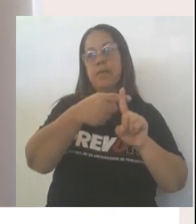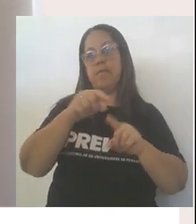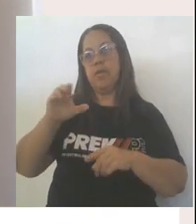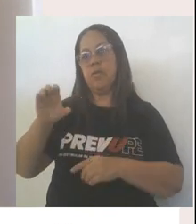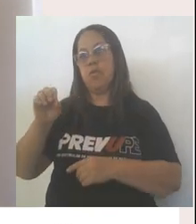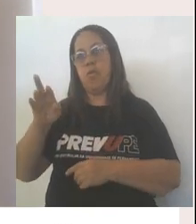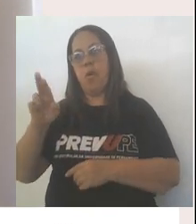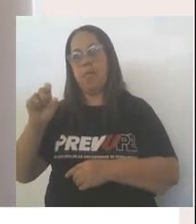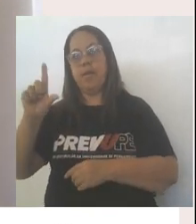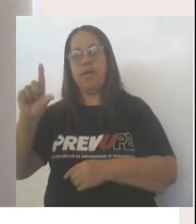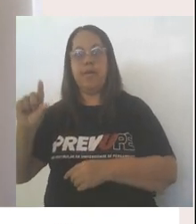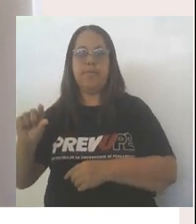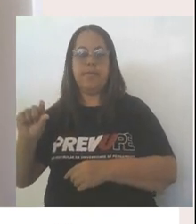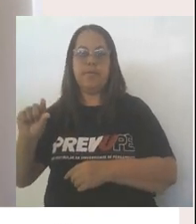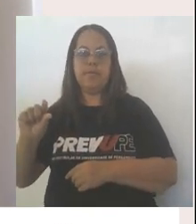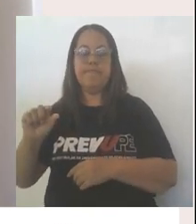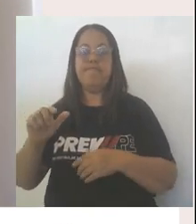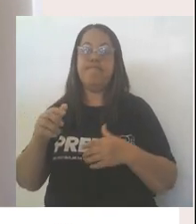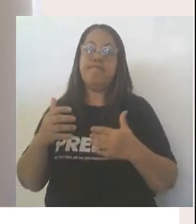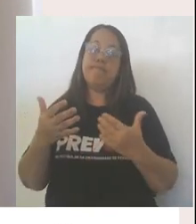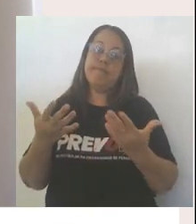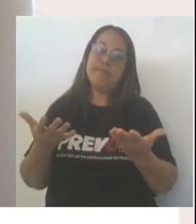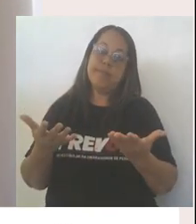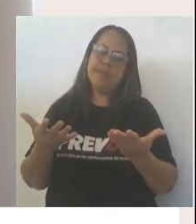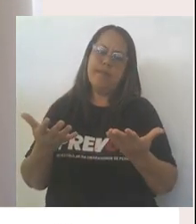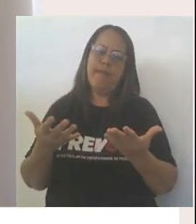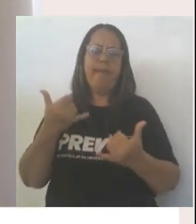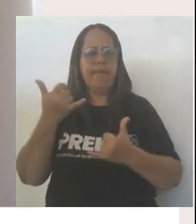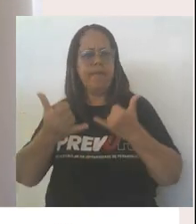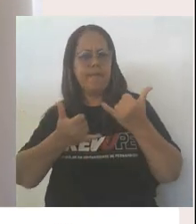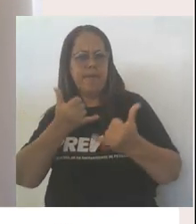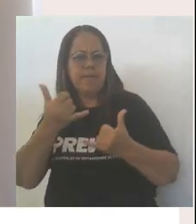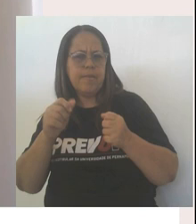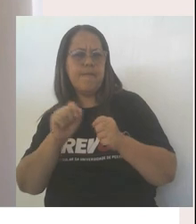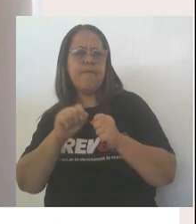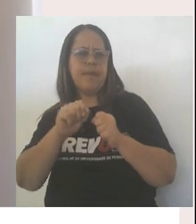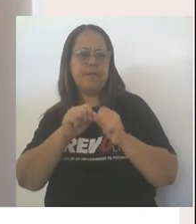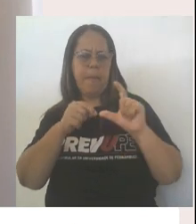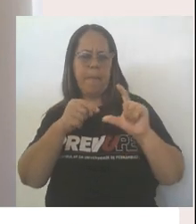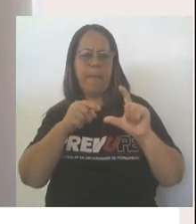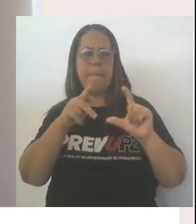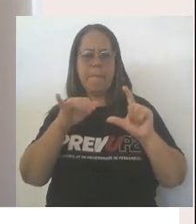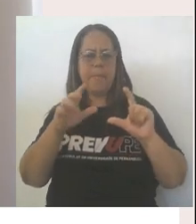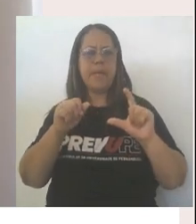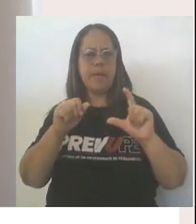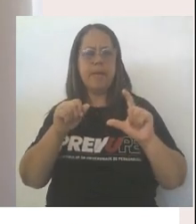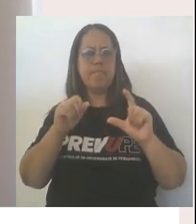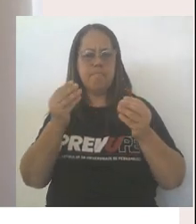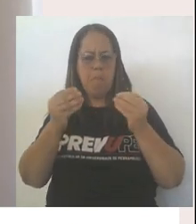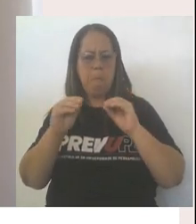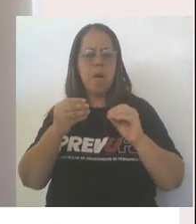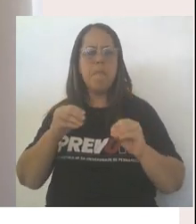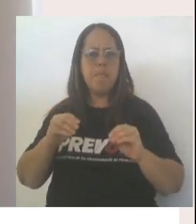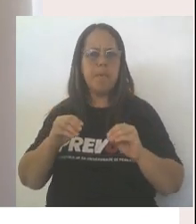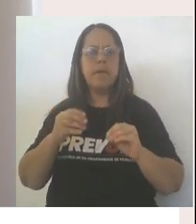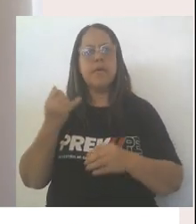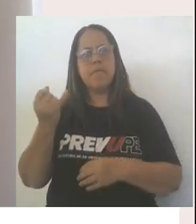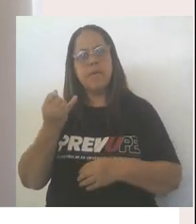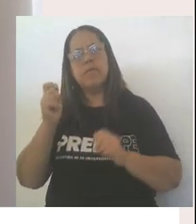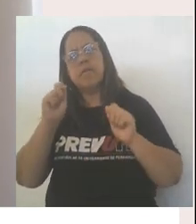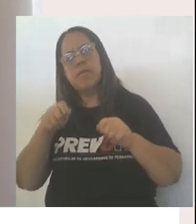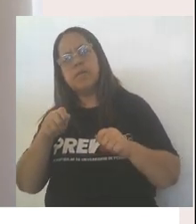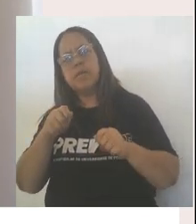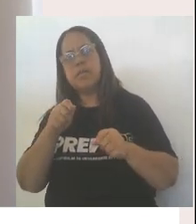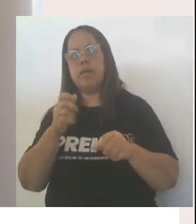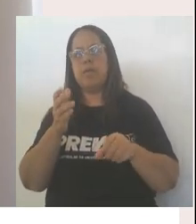cobre. Bom, é bem divertido montar pilhas, na verdade. É possível até montar pilhas com batata inglesa,